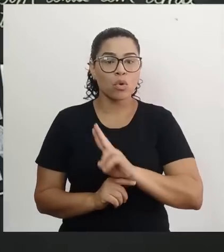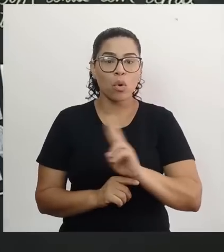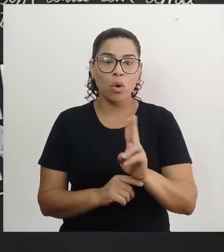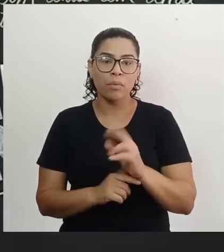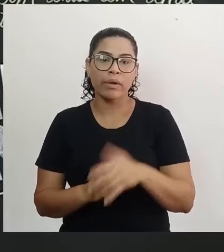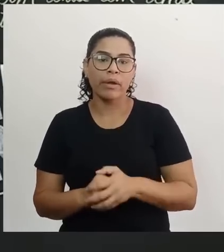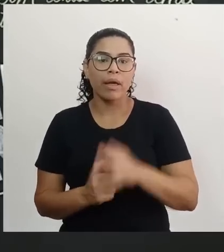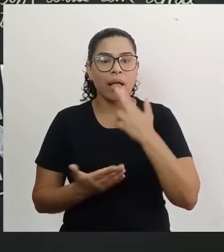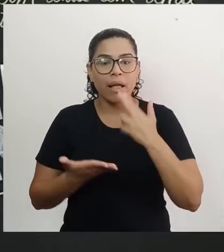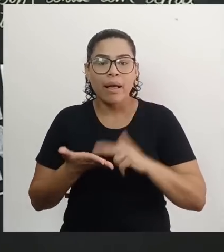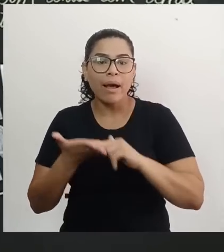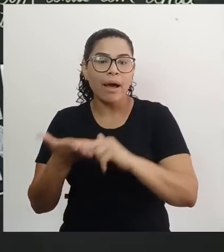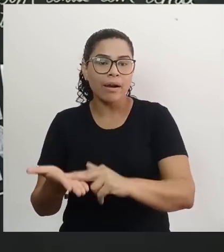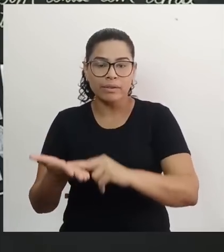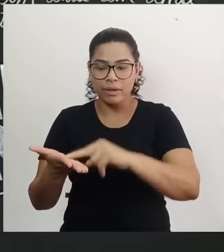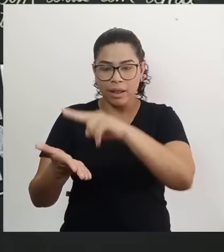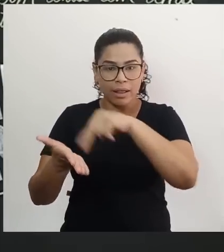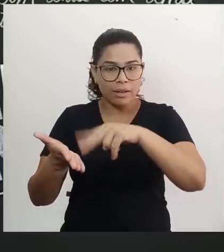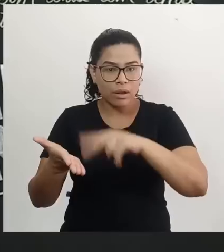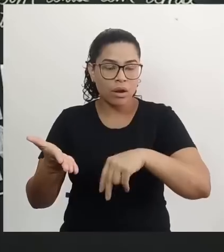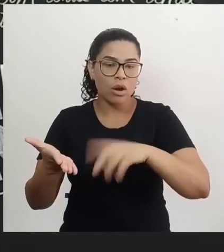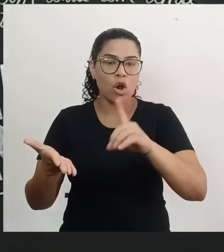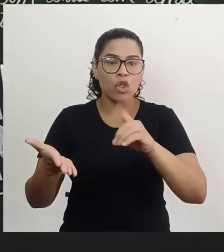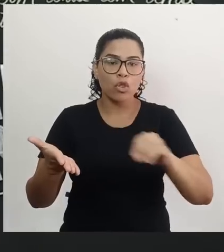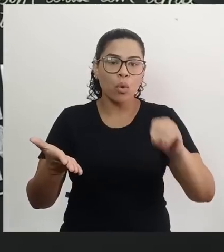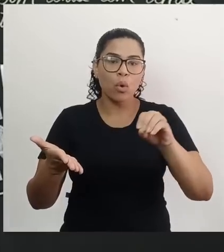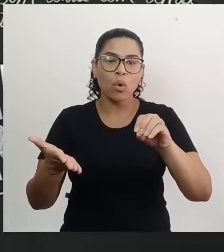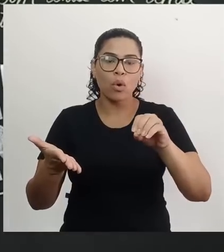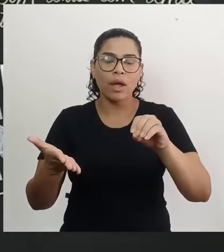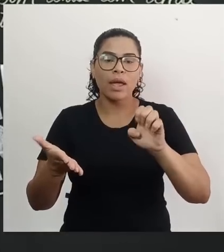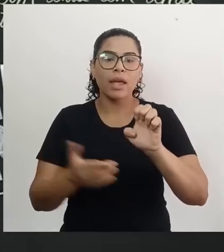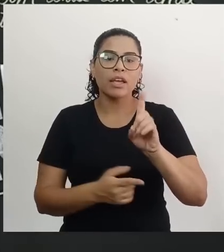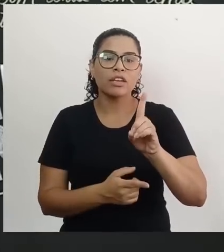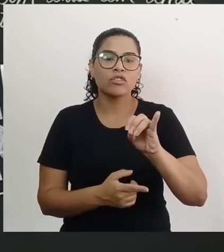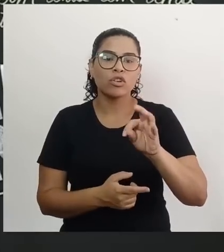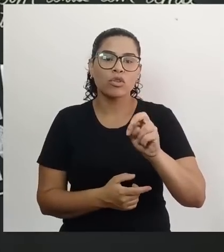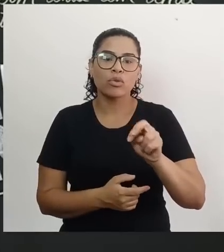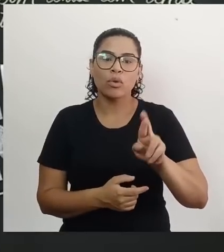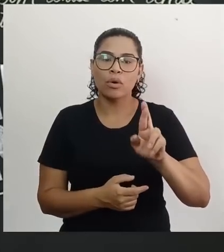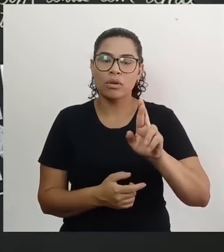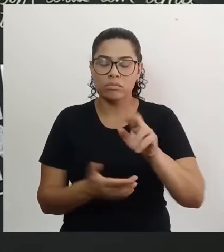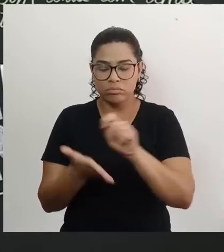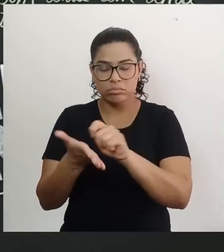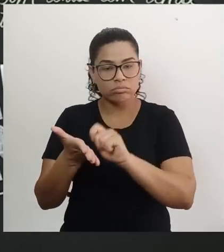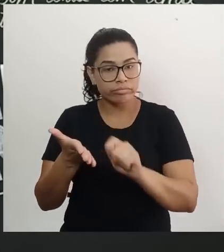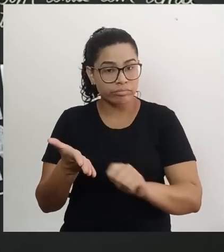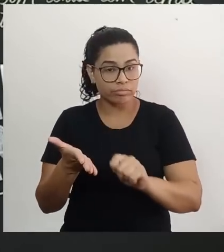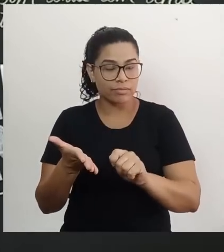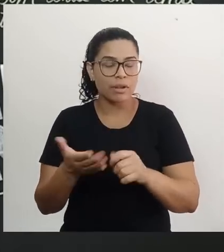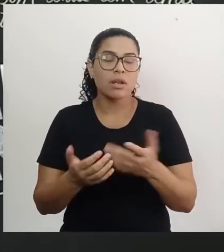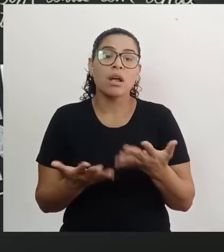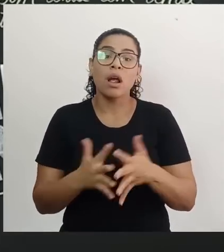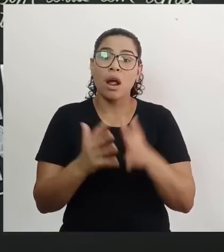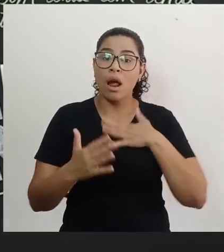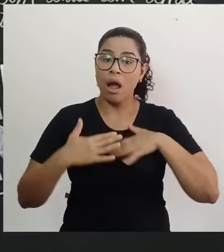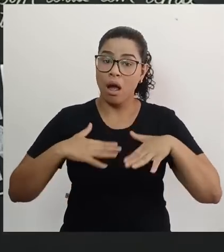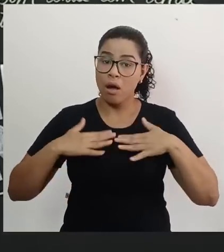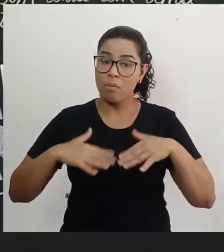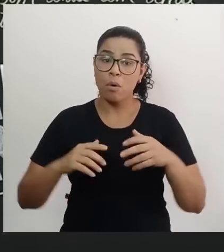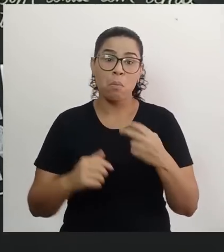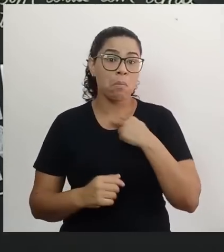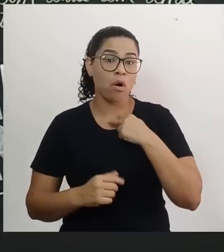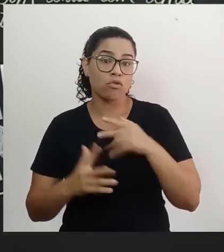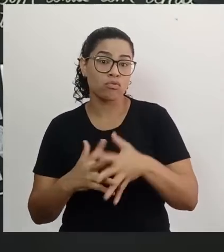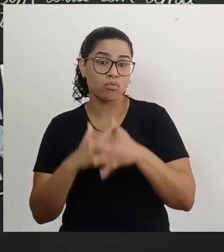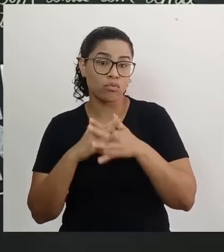nome de carta ao leitor ou carta do editor. Não confundir com a carta do leitor, que é aquela escrita pelo leitor e enviada